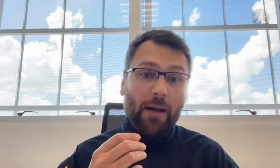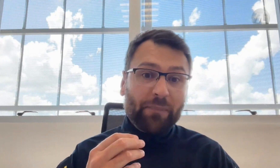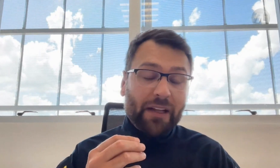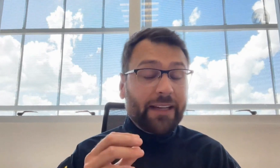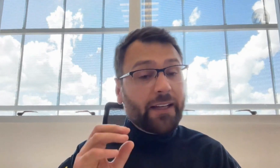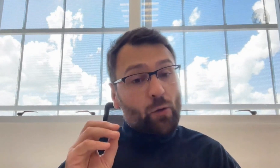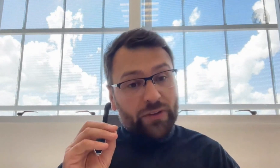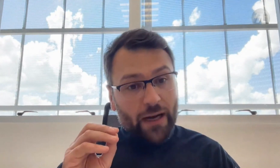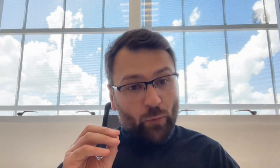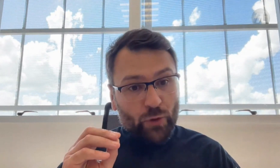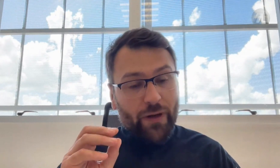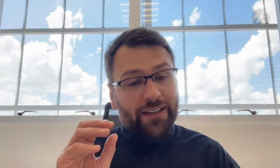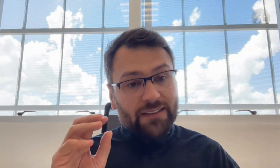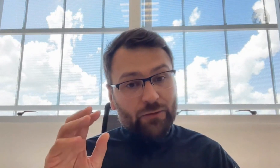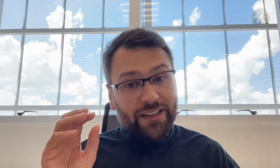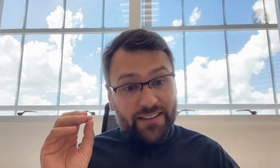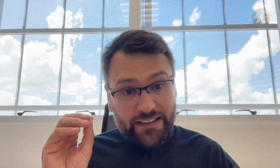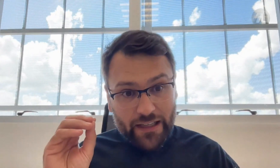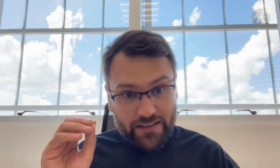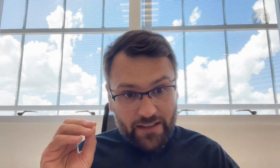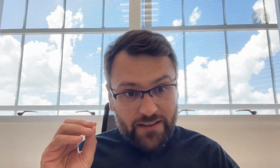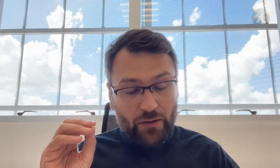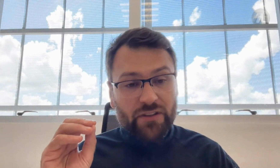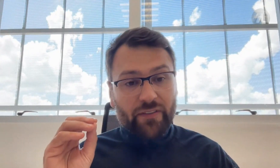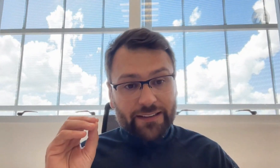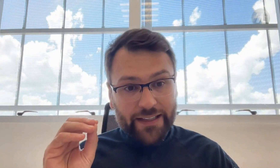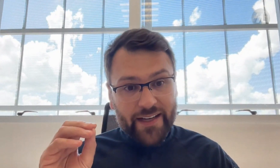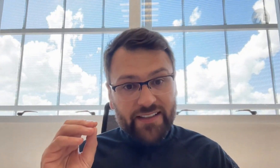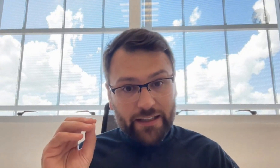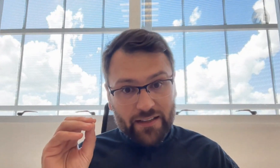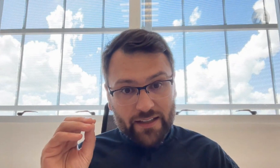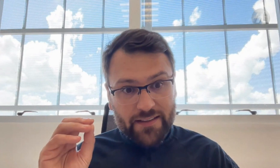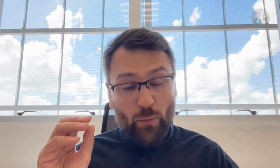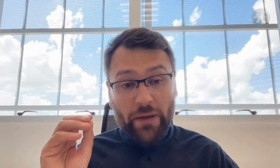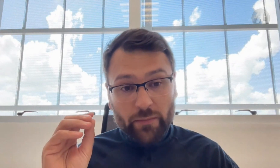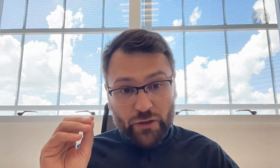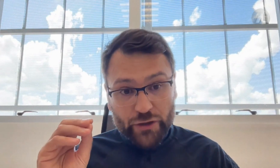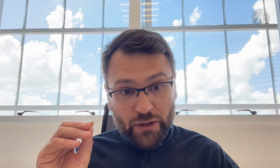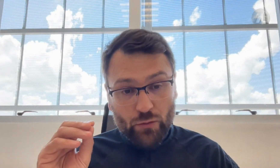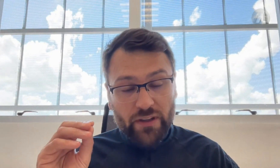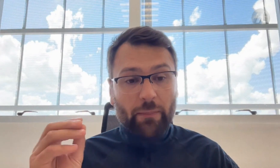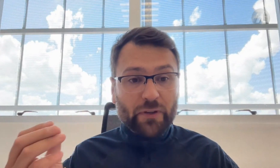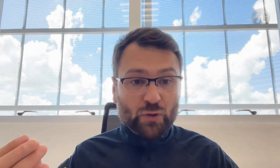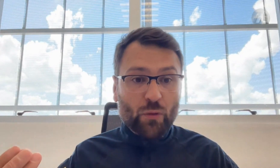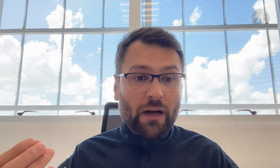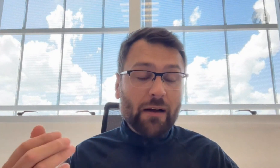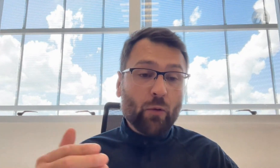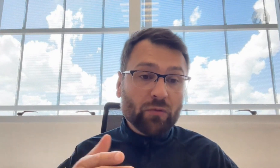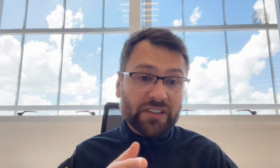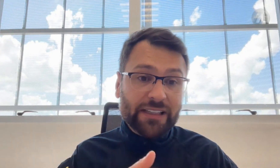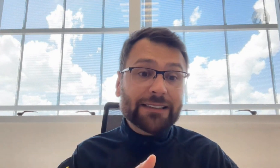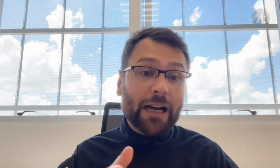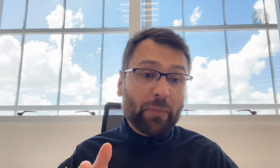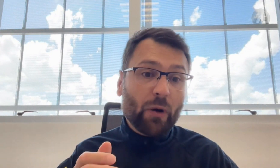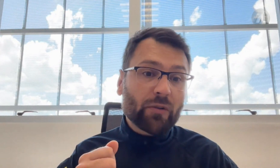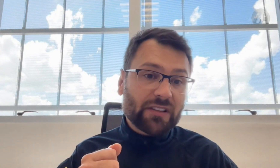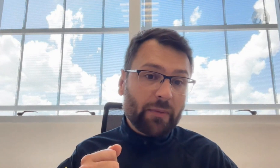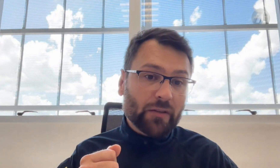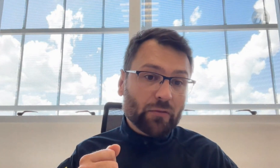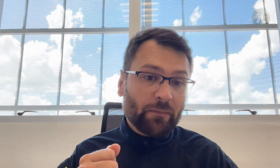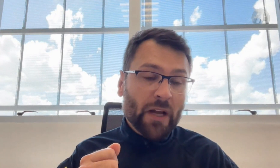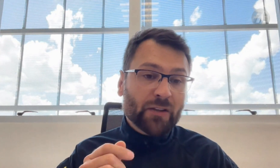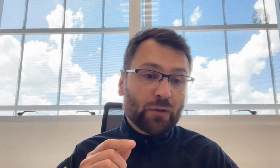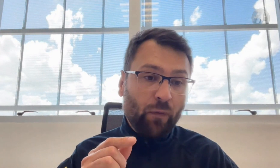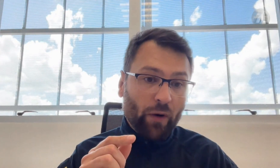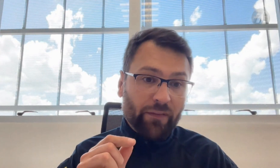assim ó tem que cuidar muito a questão da sinalização se vai ter a sinalização permitindo que a pessoa consiga andar pelo